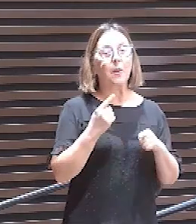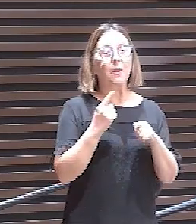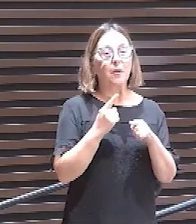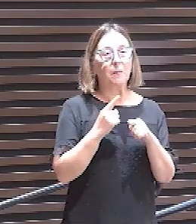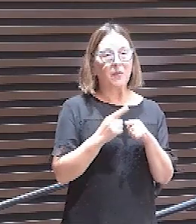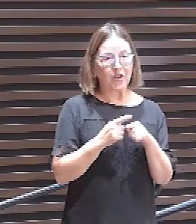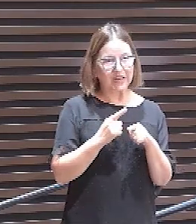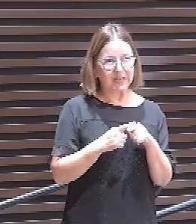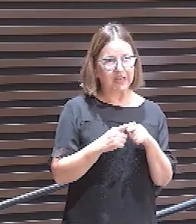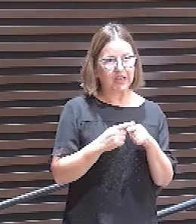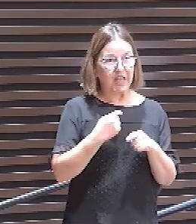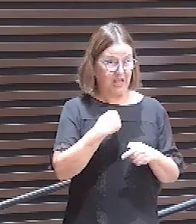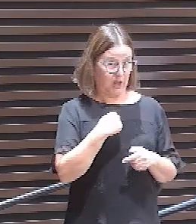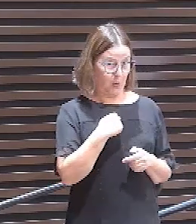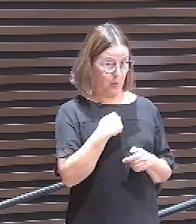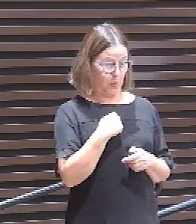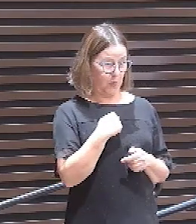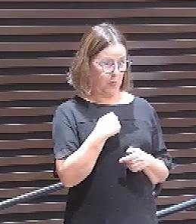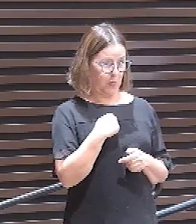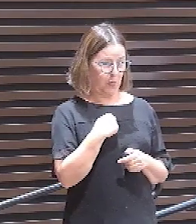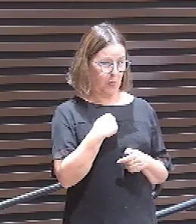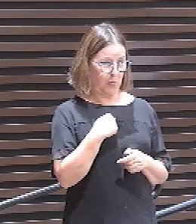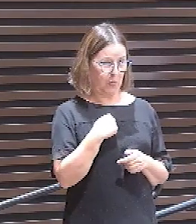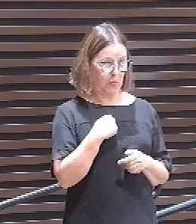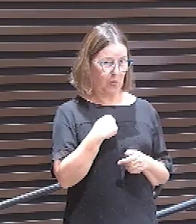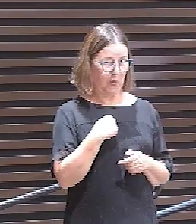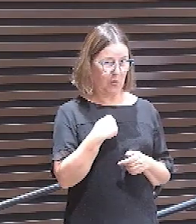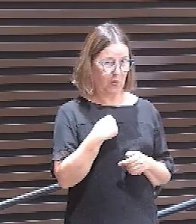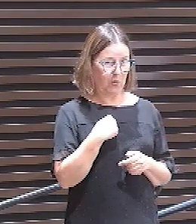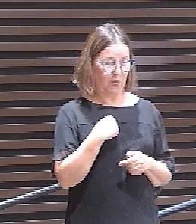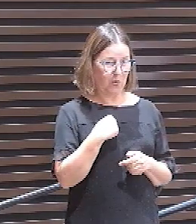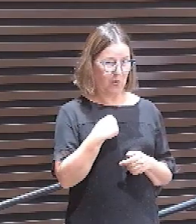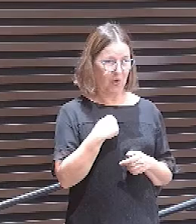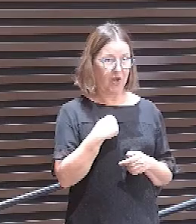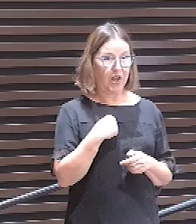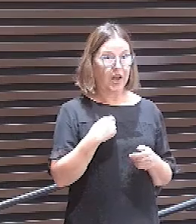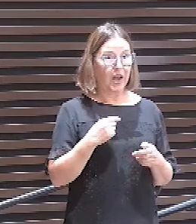Porque eu sou a tesoureira da empresa.